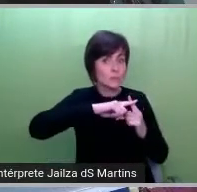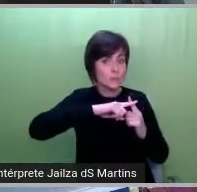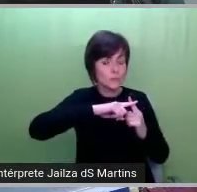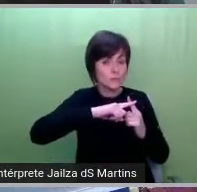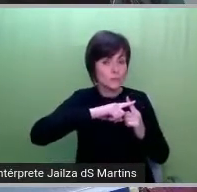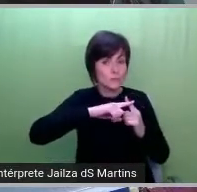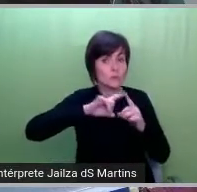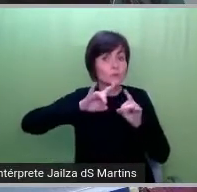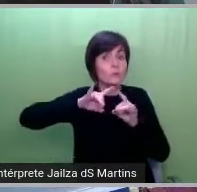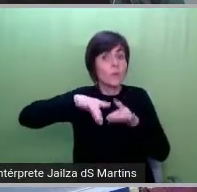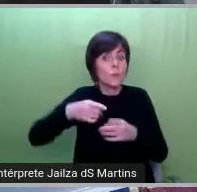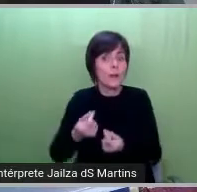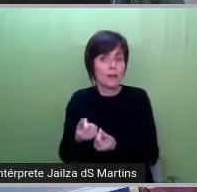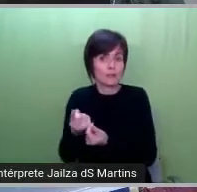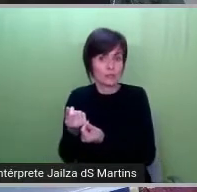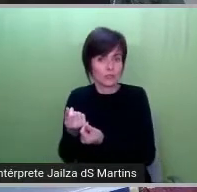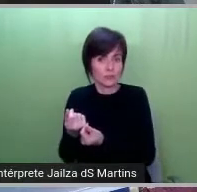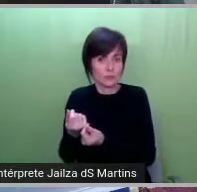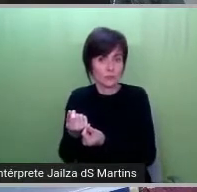E